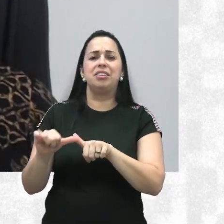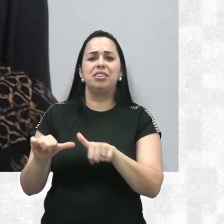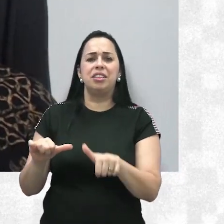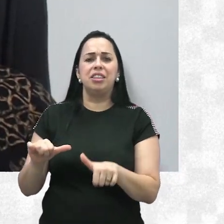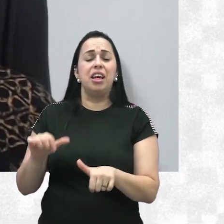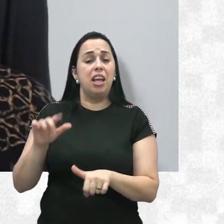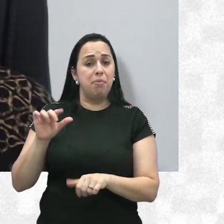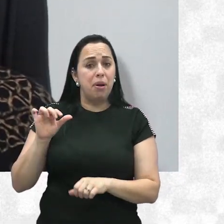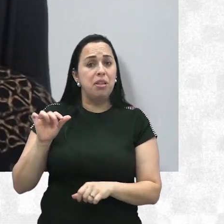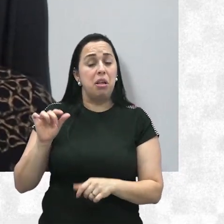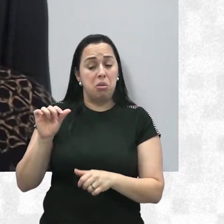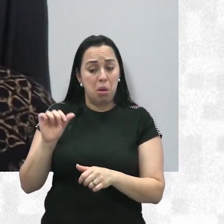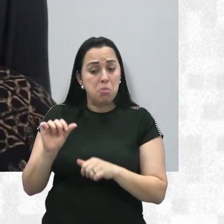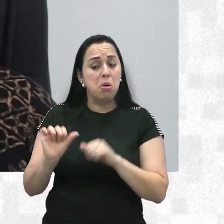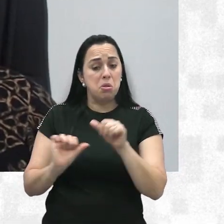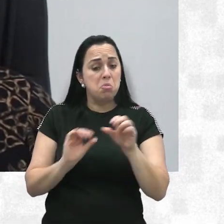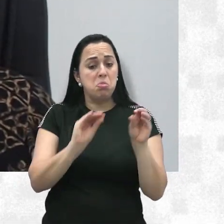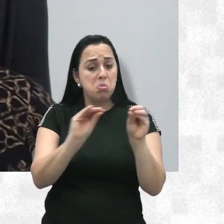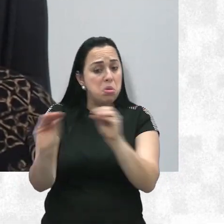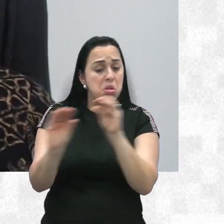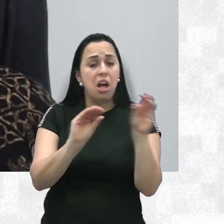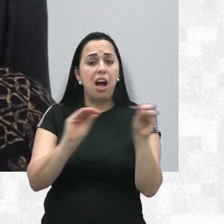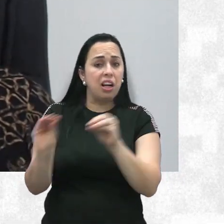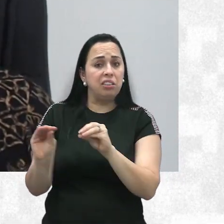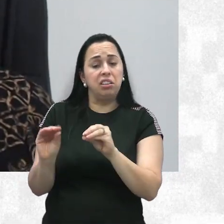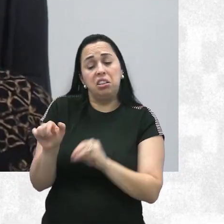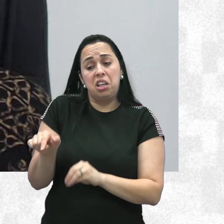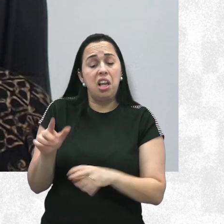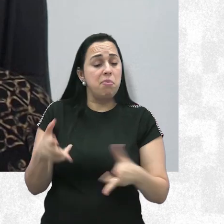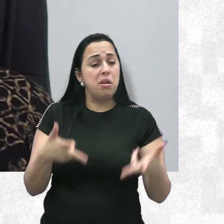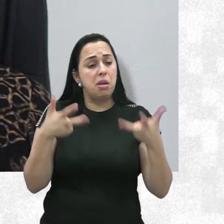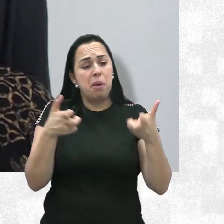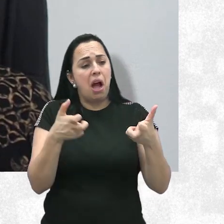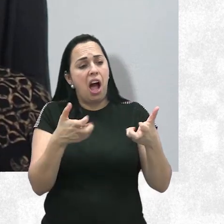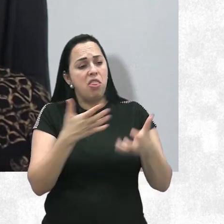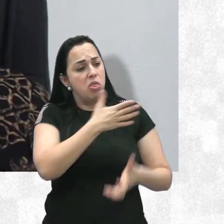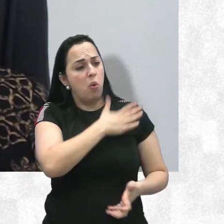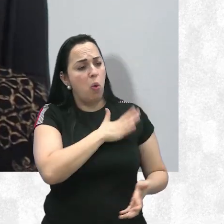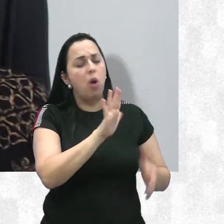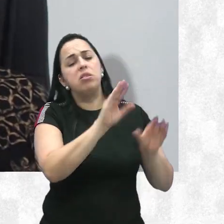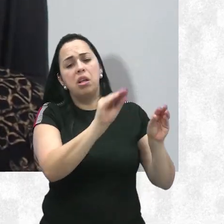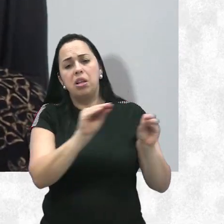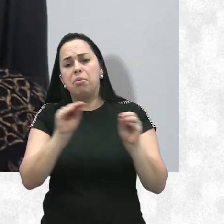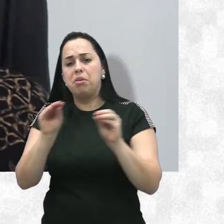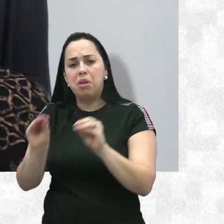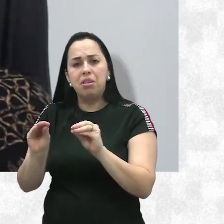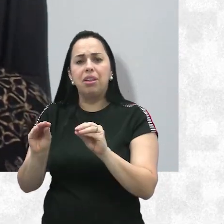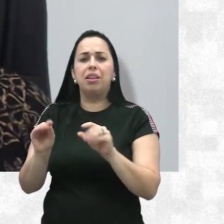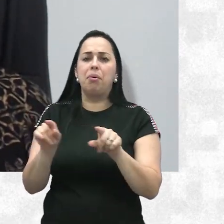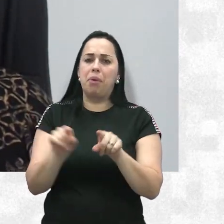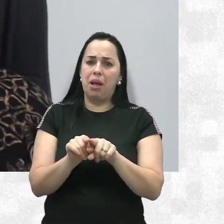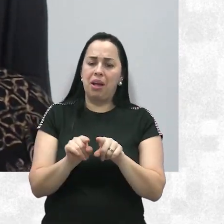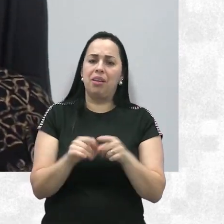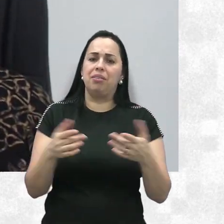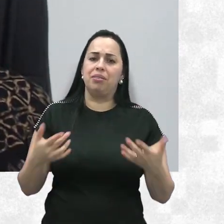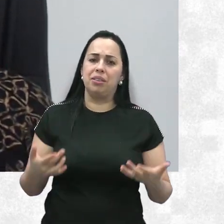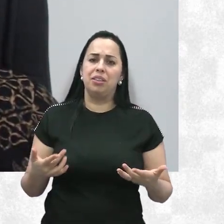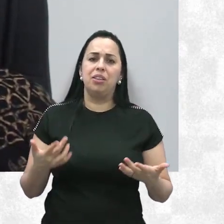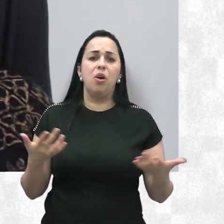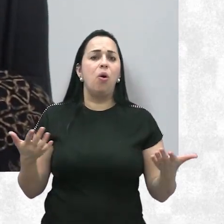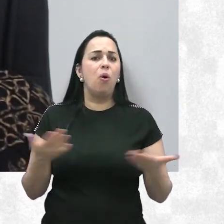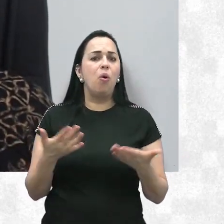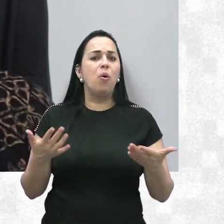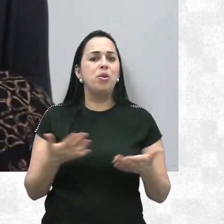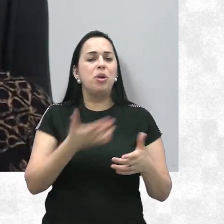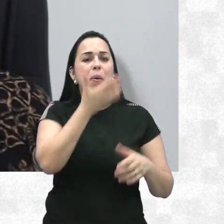ter uma metamorfose, ele pode ir mudando conforme a necessidade e a carência emocional, social e profissional dele.